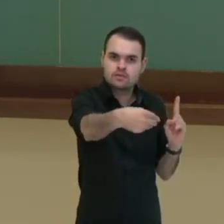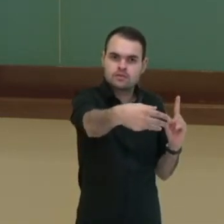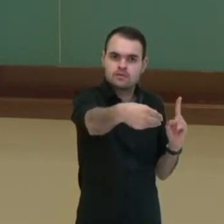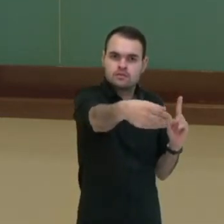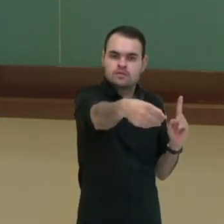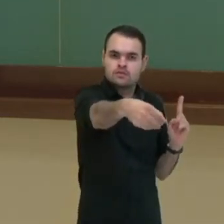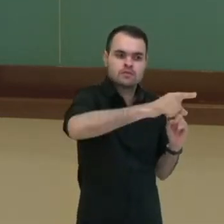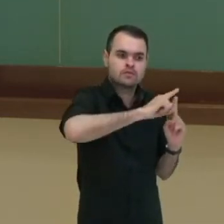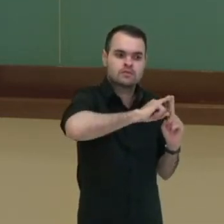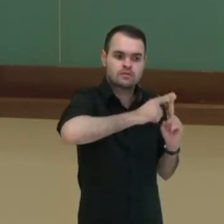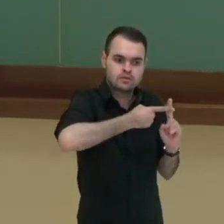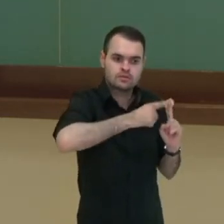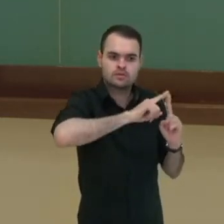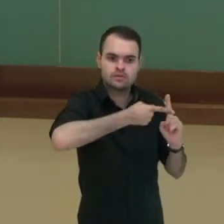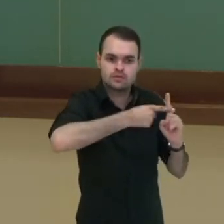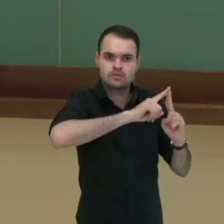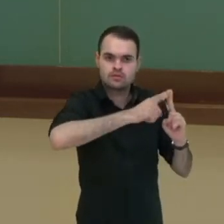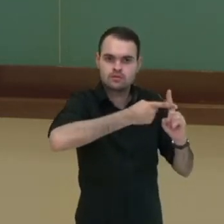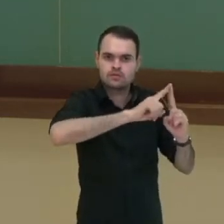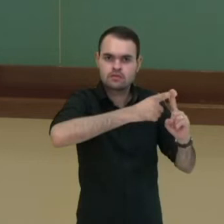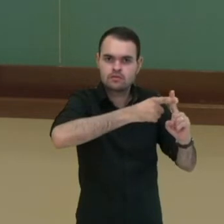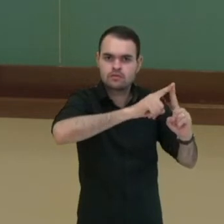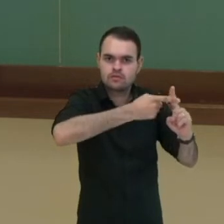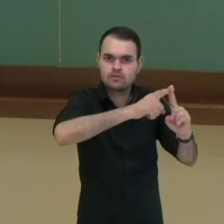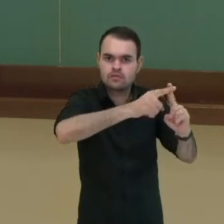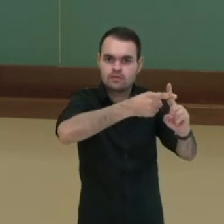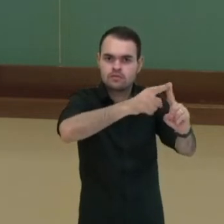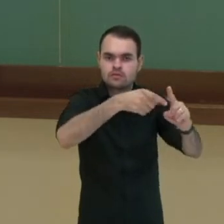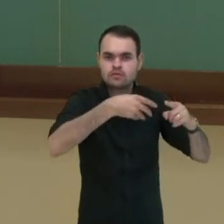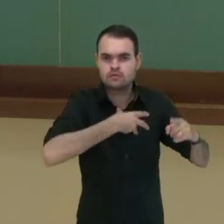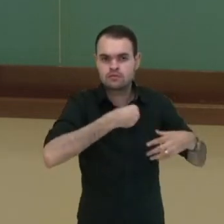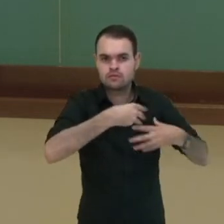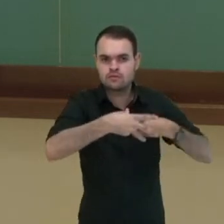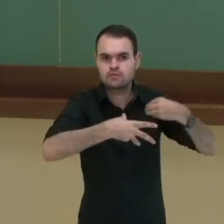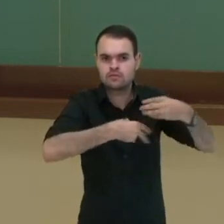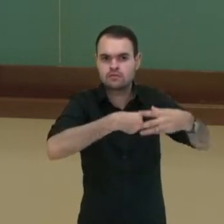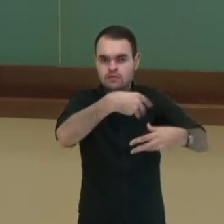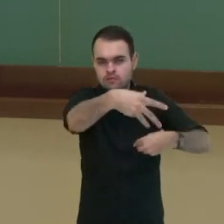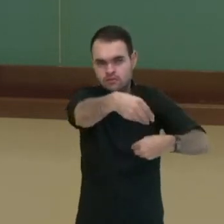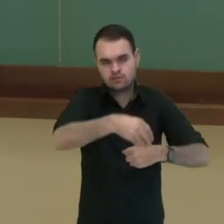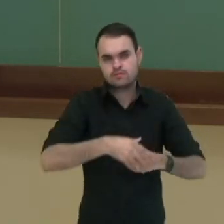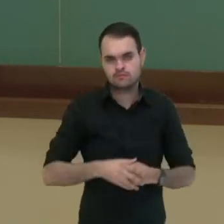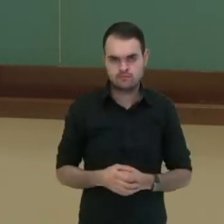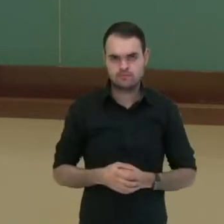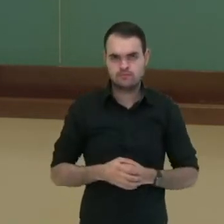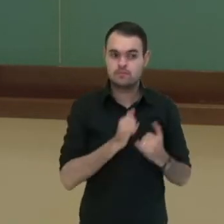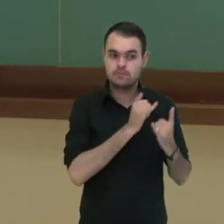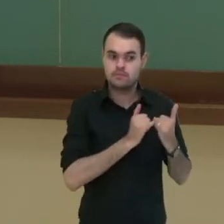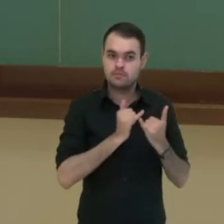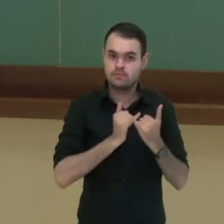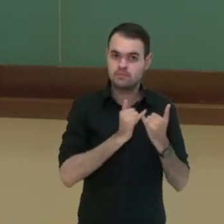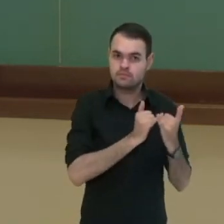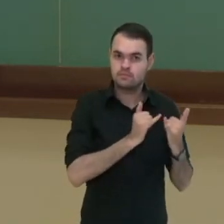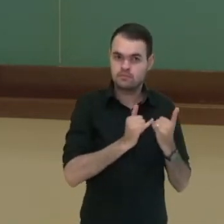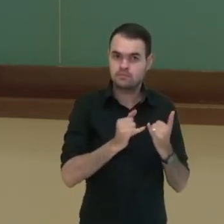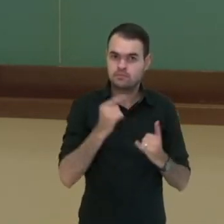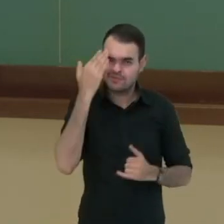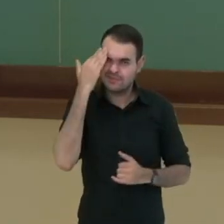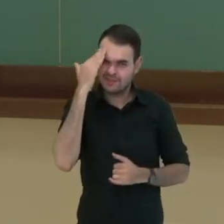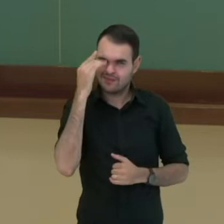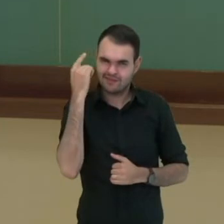também vai se relacionar com indivíduos da mesma espécie e gerar indivíduos semelhantes entre si. Olha aí a beleza,